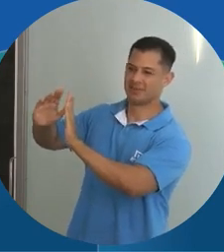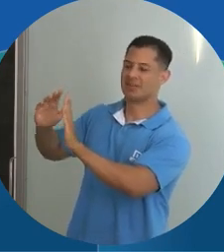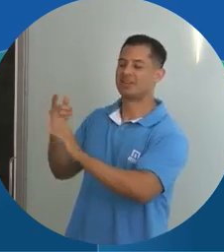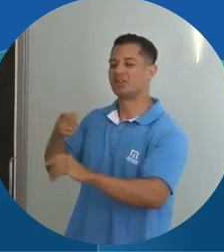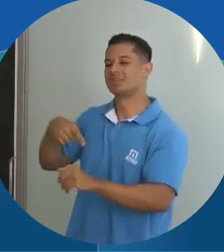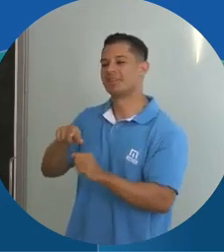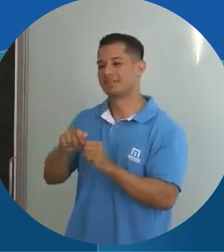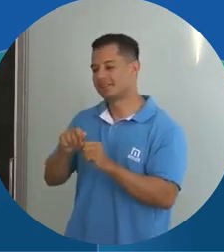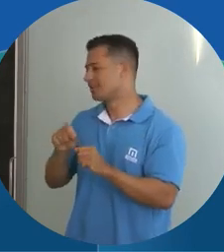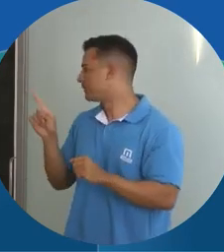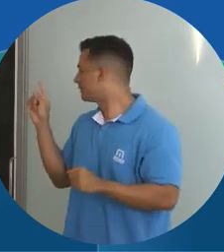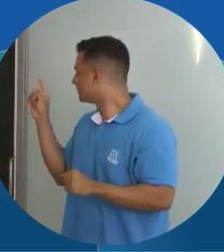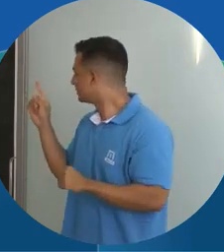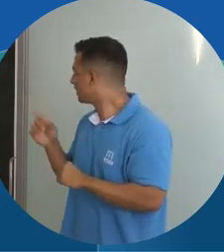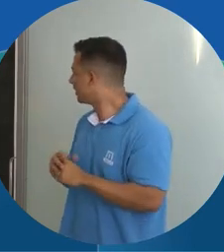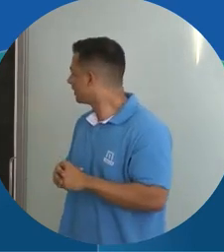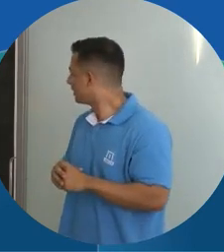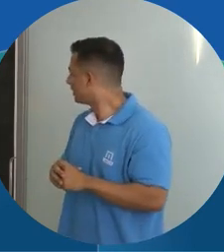expedição.